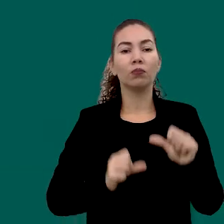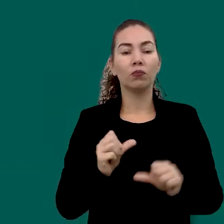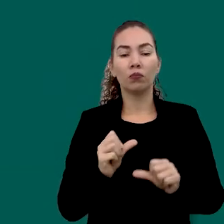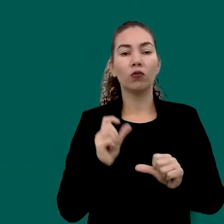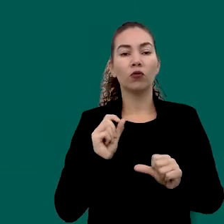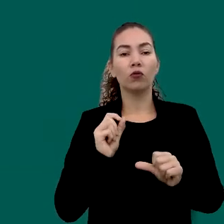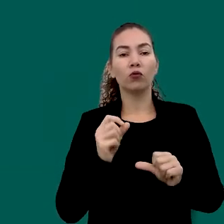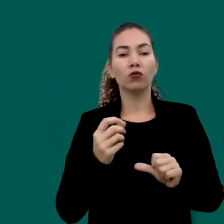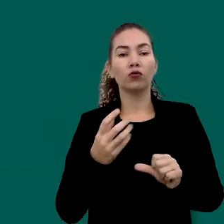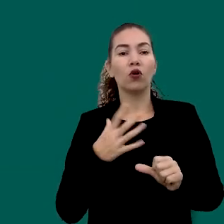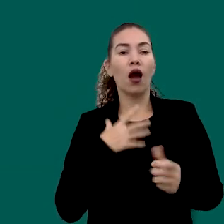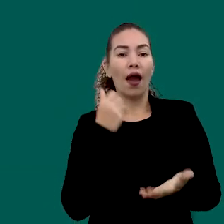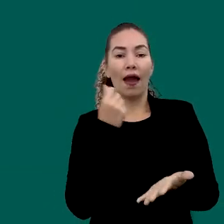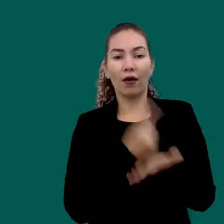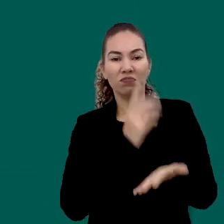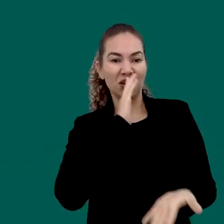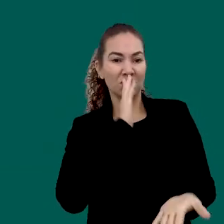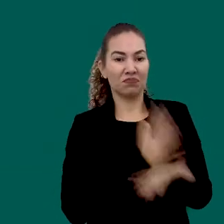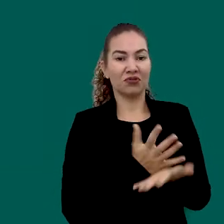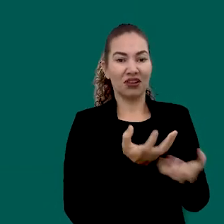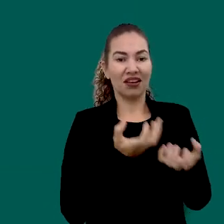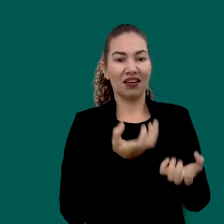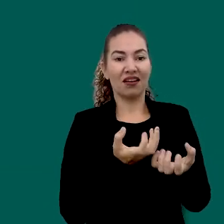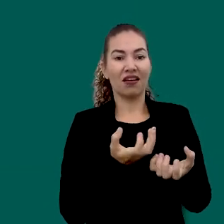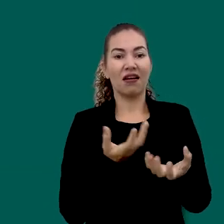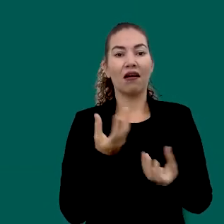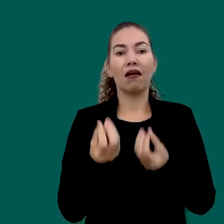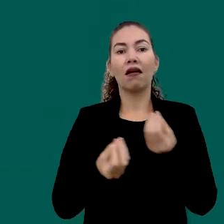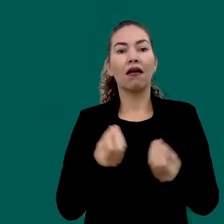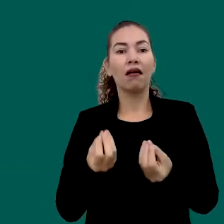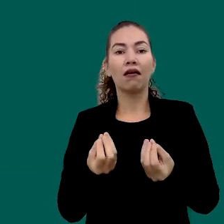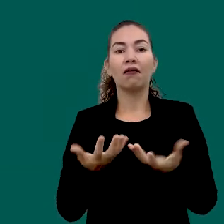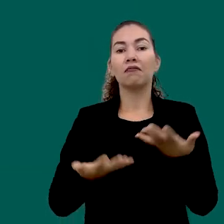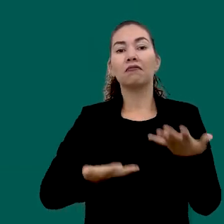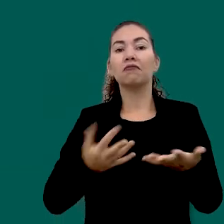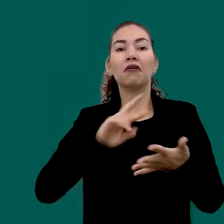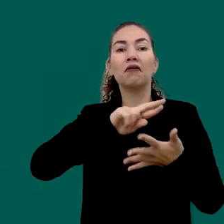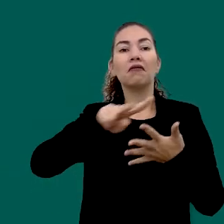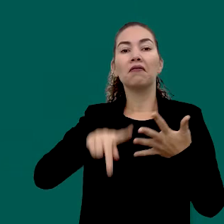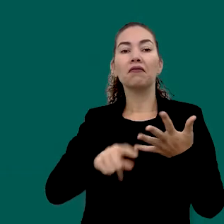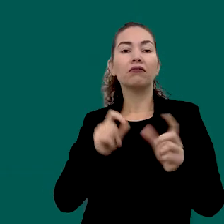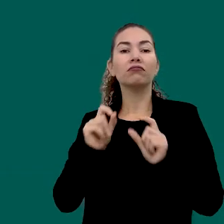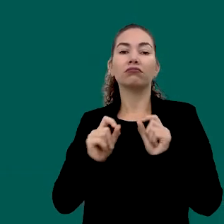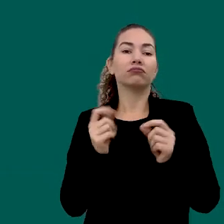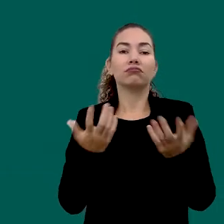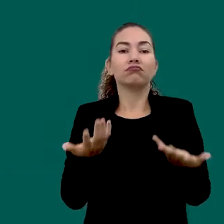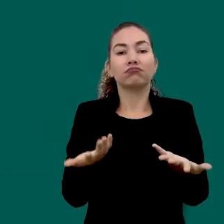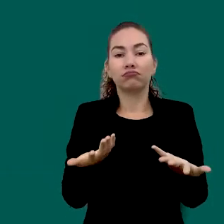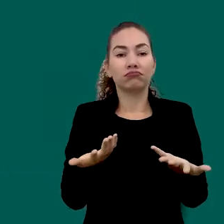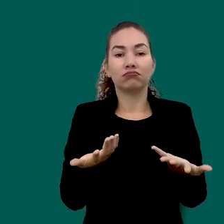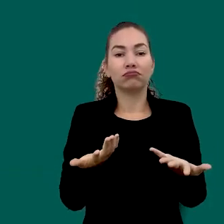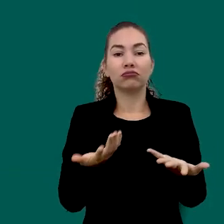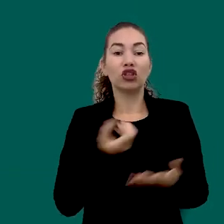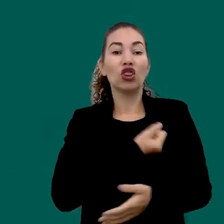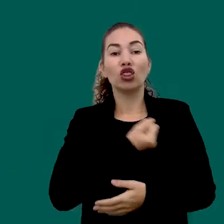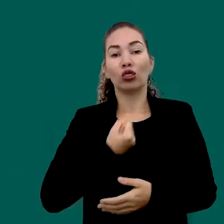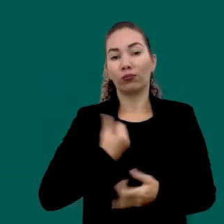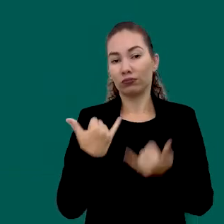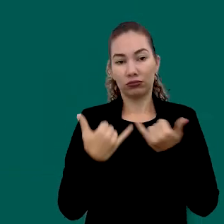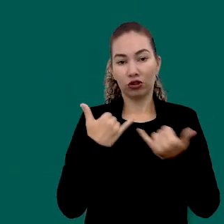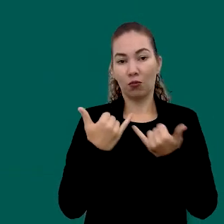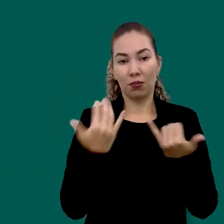compra por impulso, ticket médio, o que varia nisso? Assim, em número, por